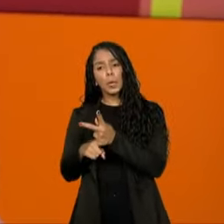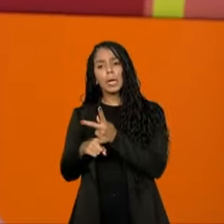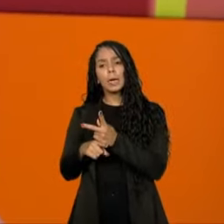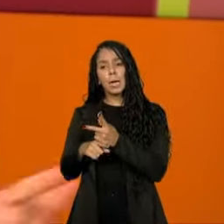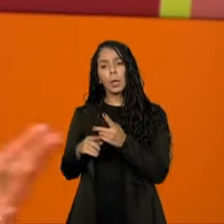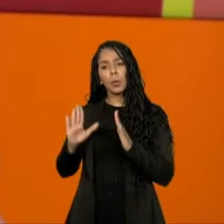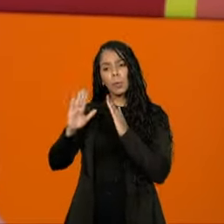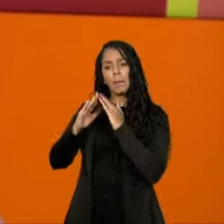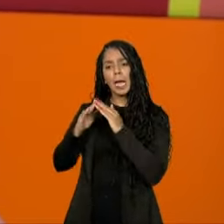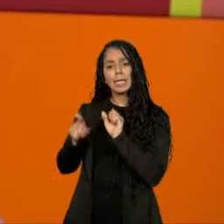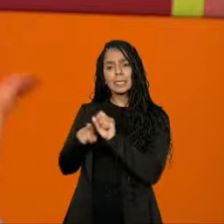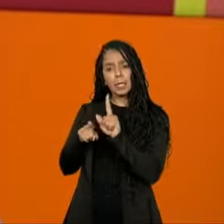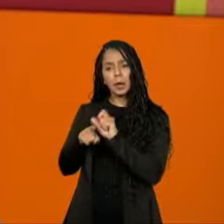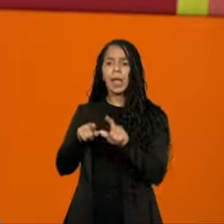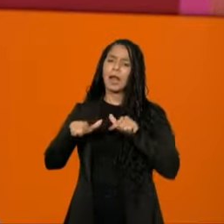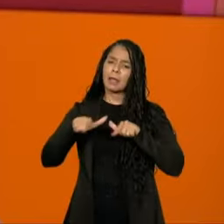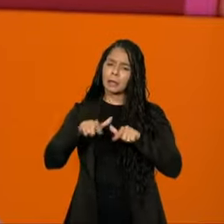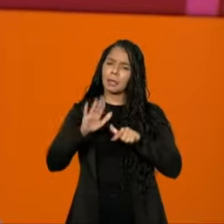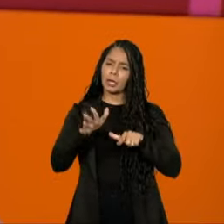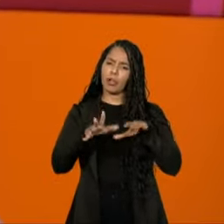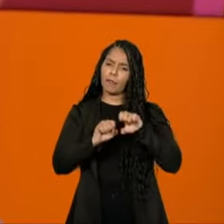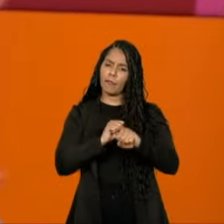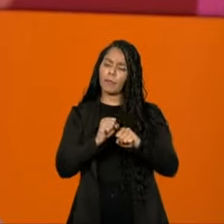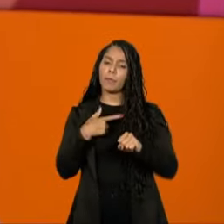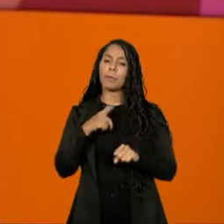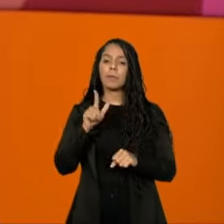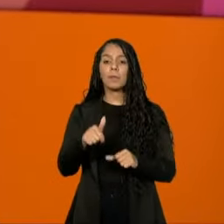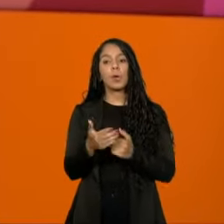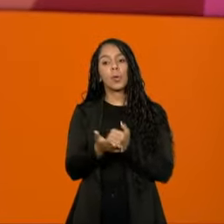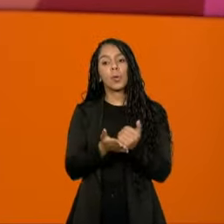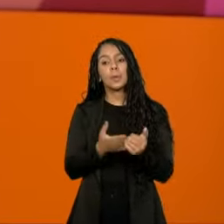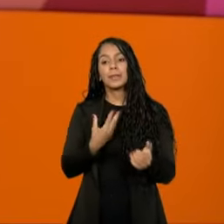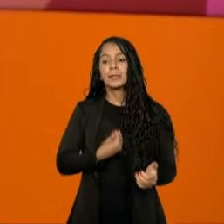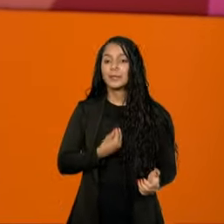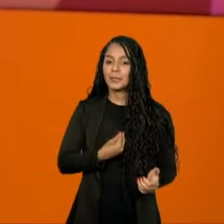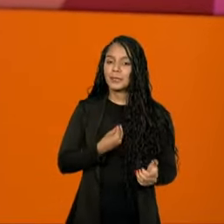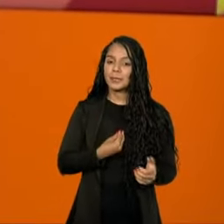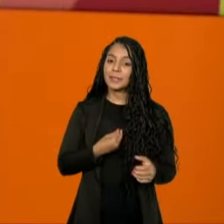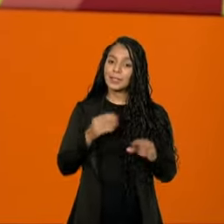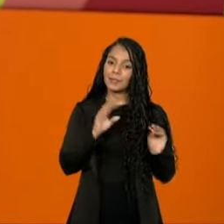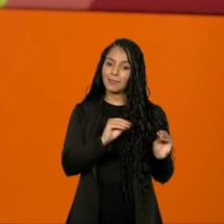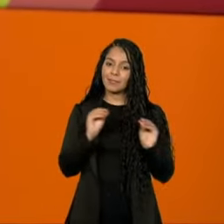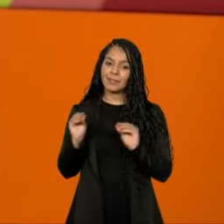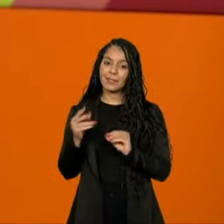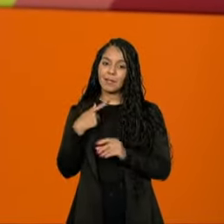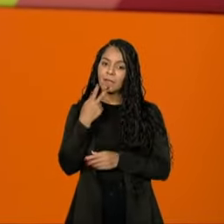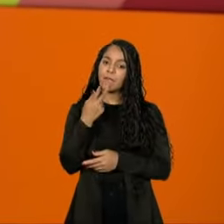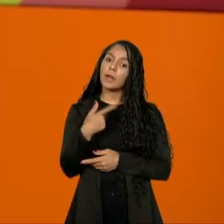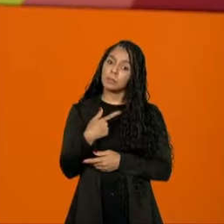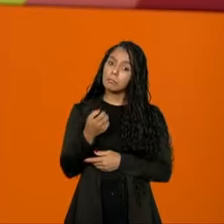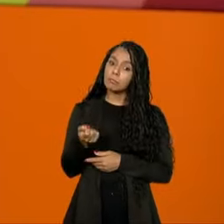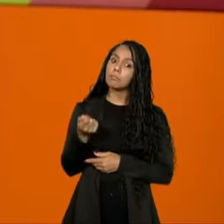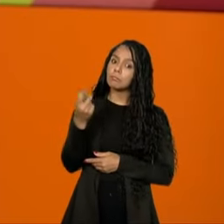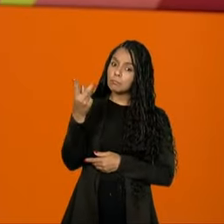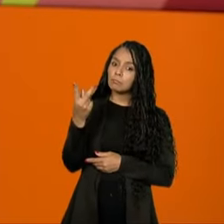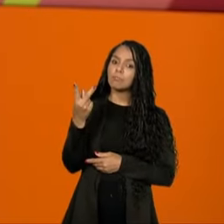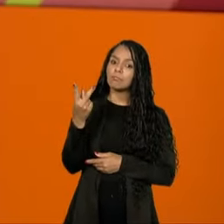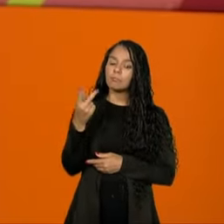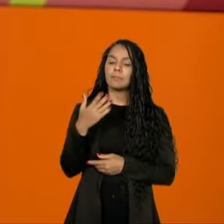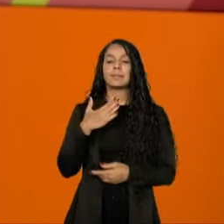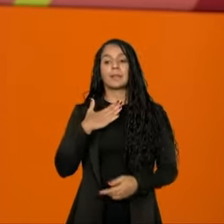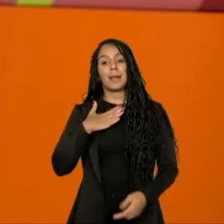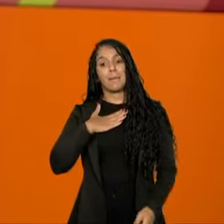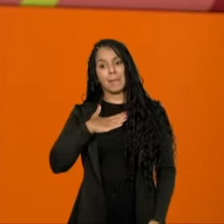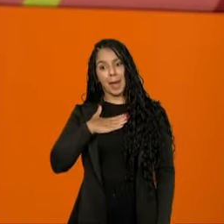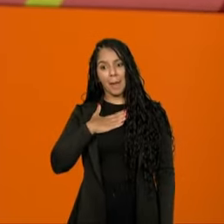para alugar, porque ela trabalha já, ela já é formada, mas é um início de vida de não dá ainda. Aí eu falei, então tá. Então, para